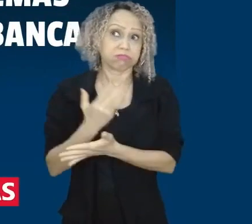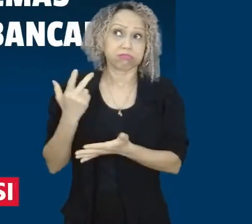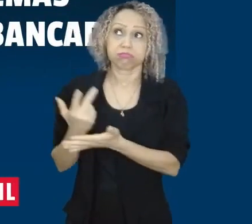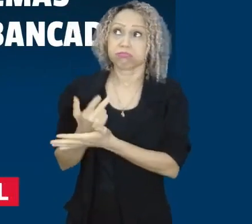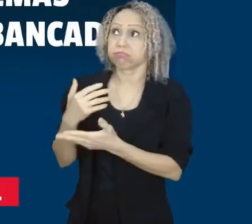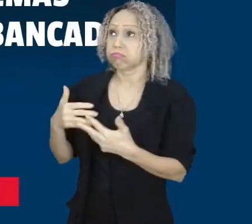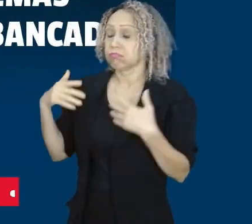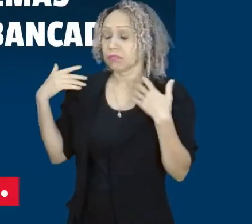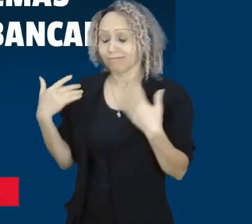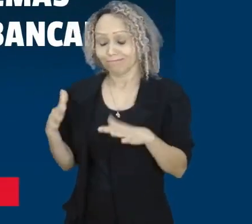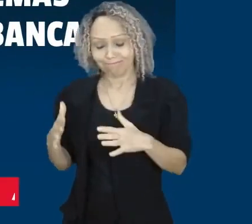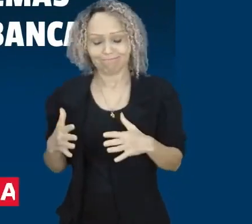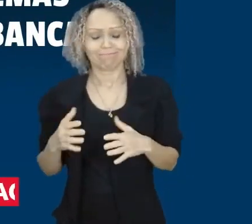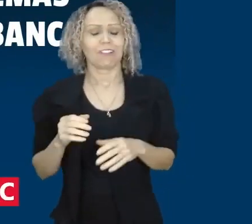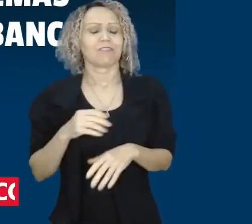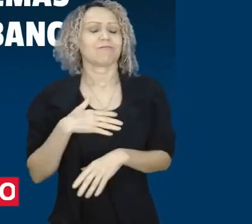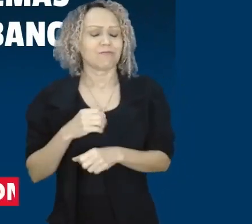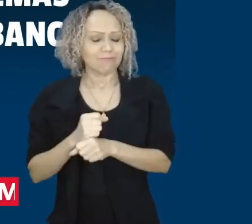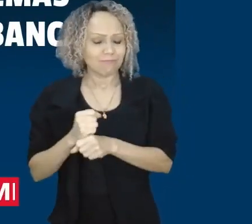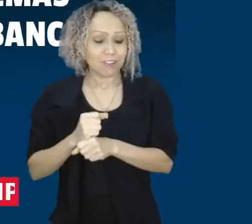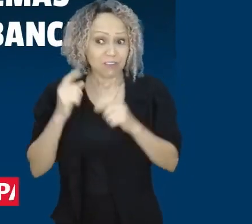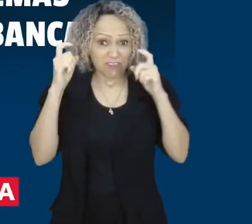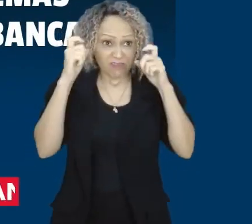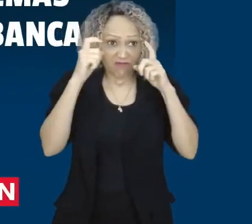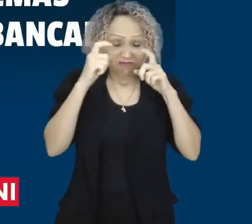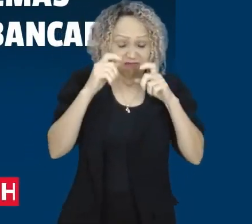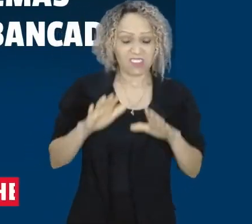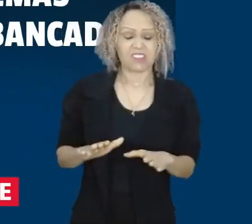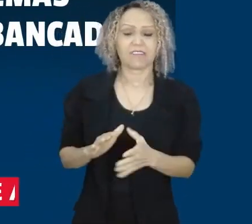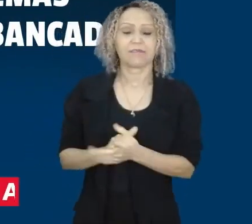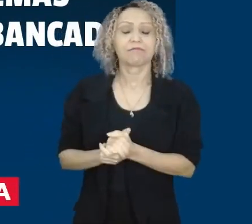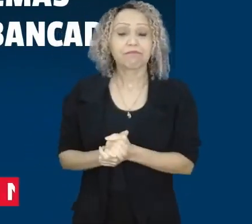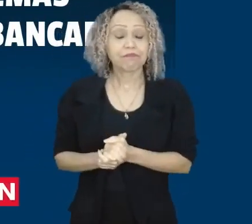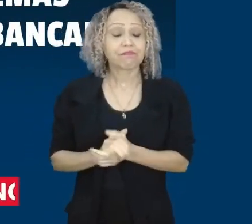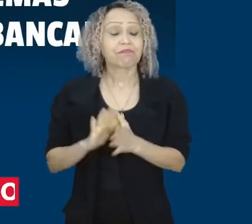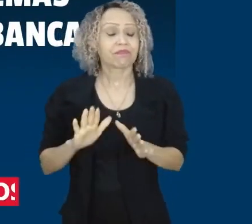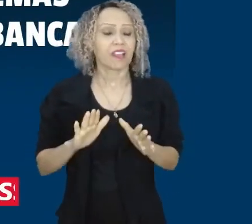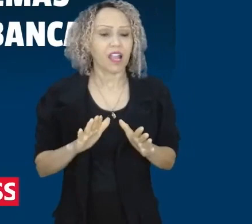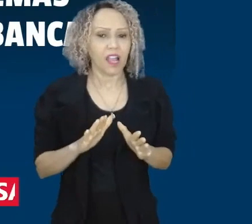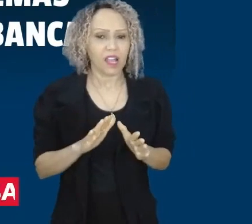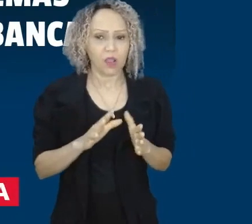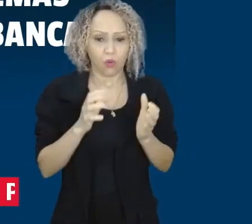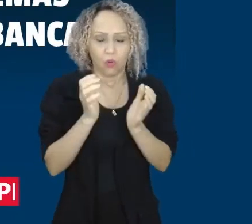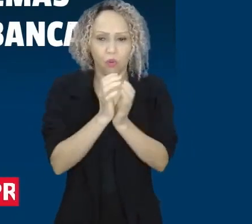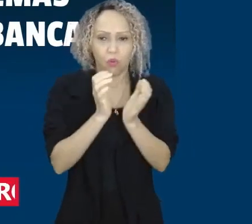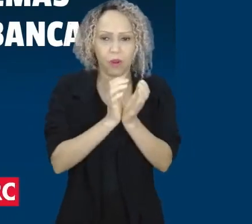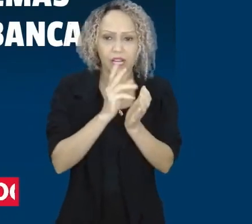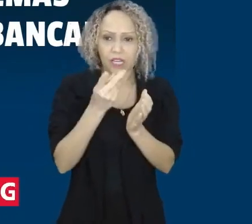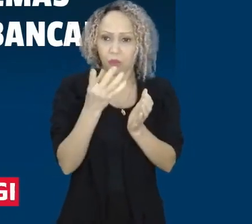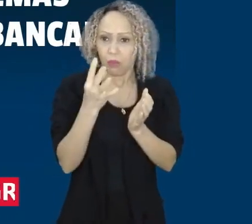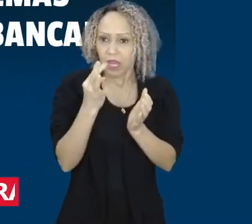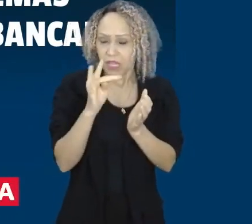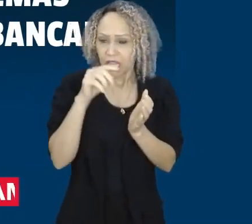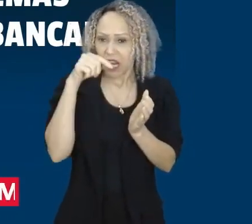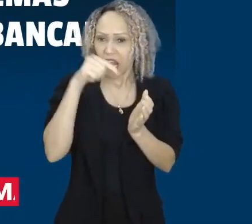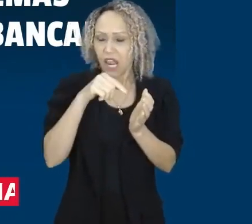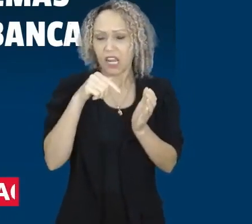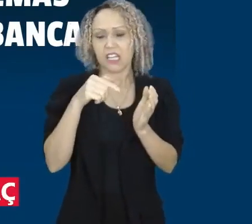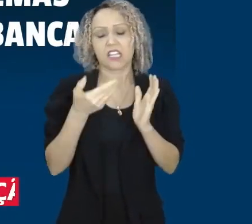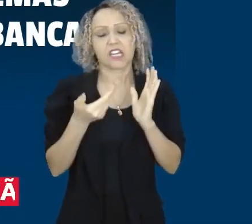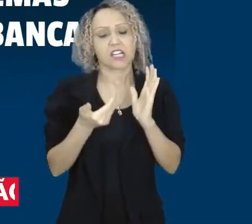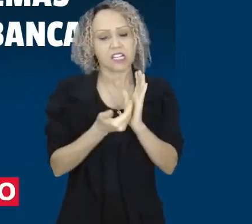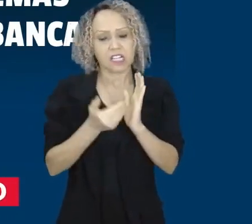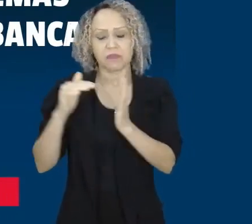difíceis, muita resistência, né? E a bancada do PT se destacou por evitar retrocessos aí dentro das